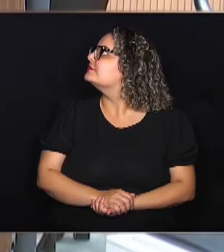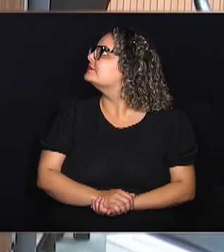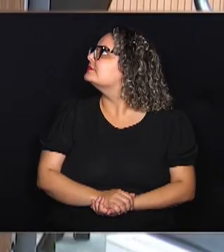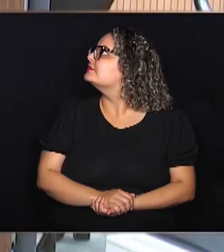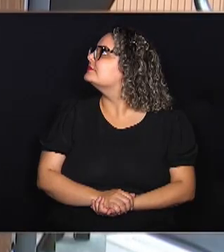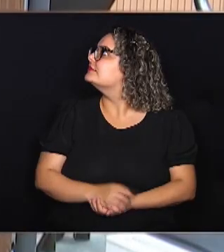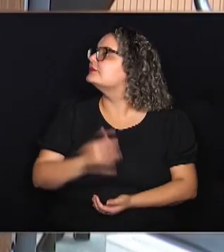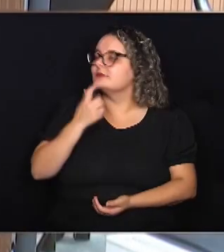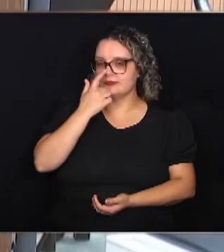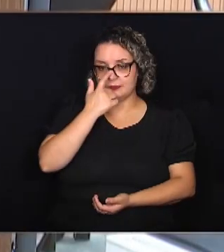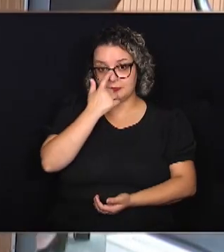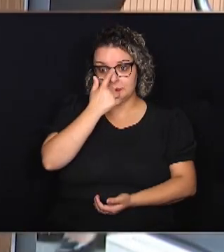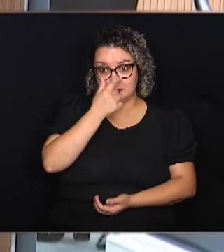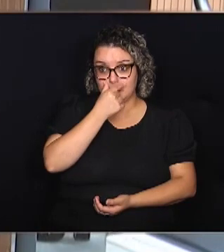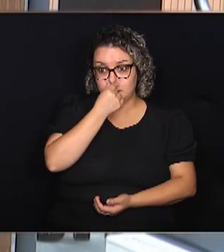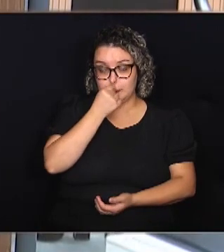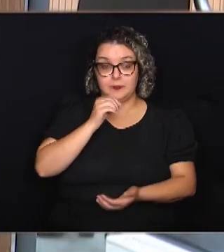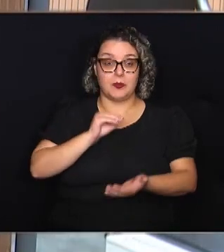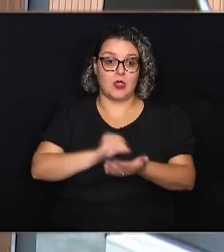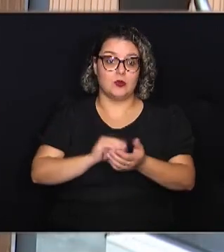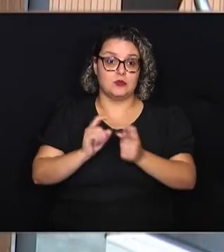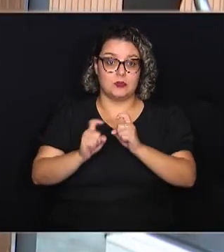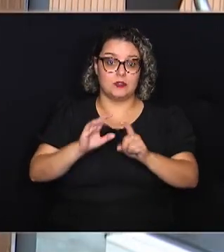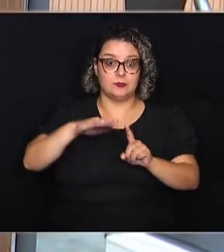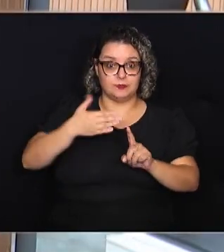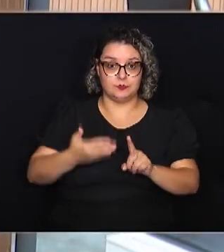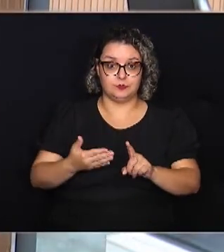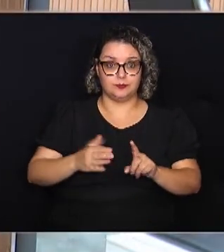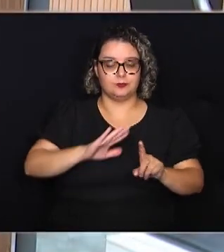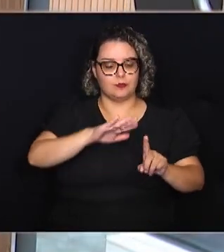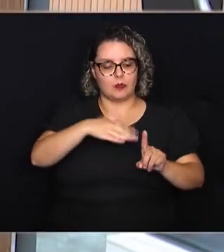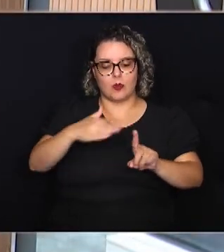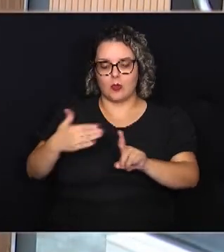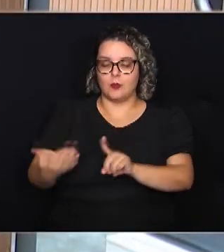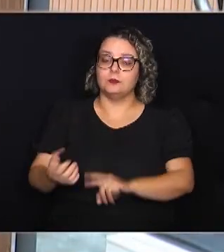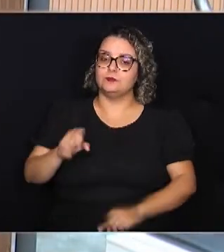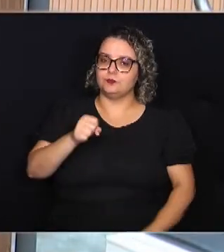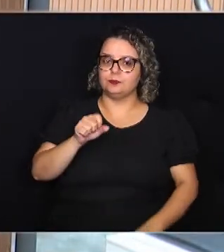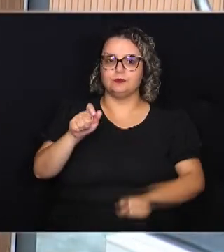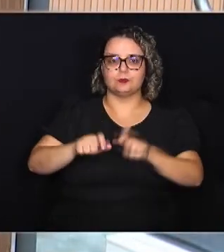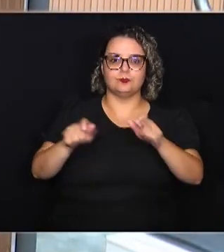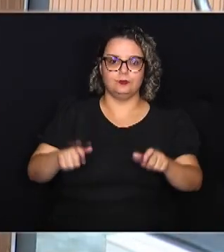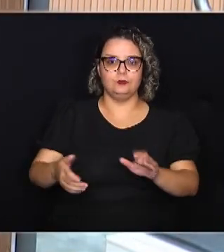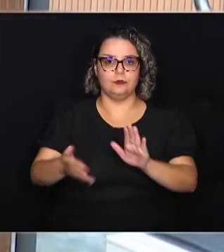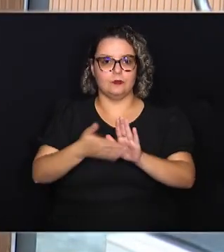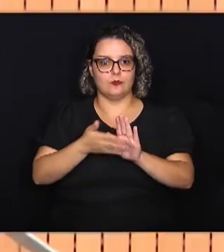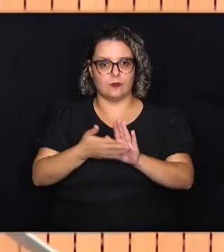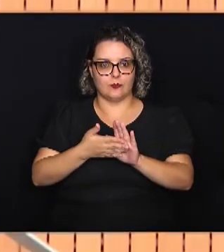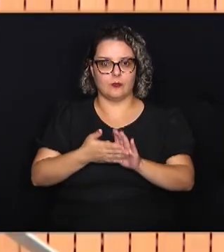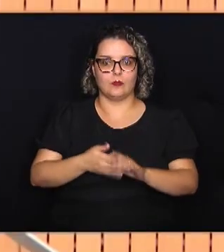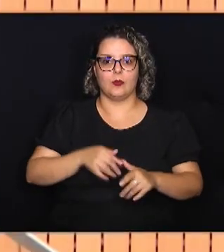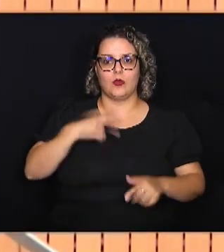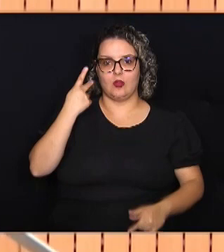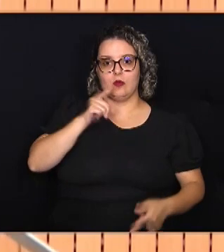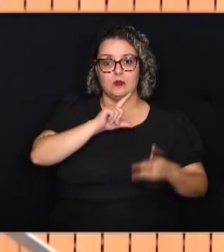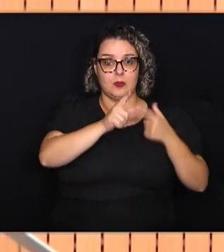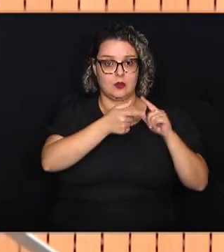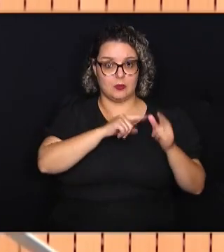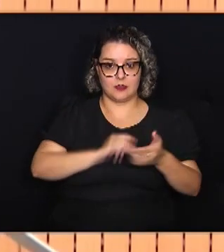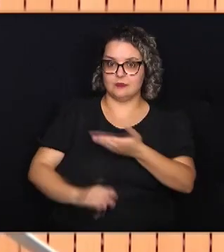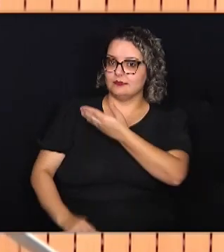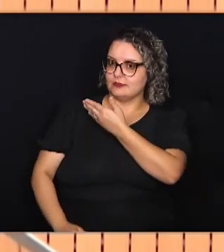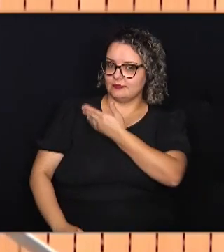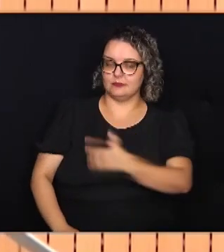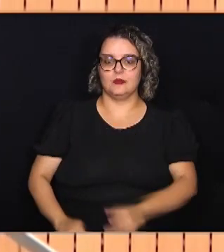A última reunião solene da Câmara homenageou 8 personalidades. Os propositores foram o vereador Major Jaime e